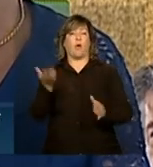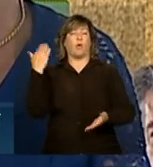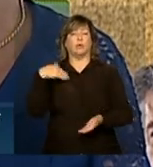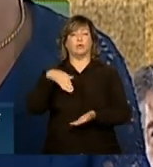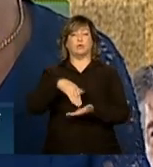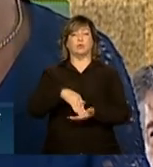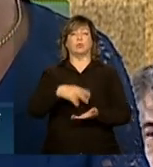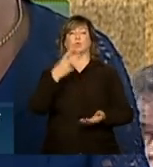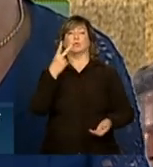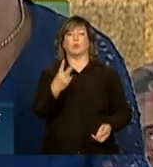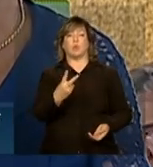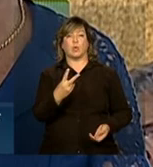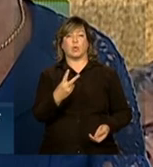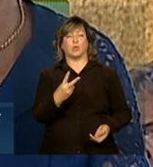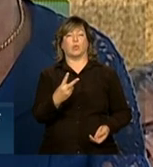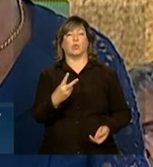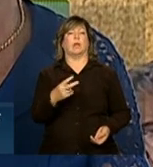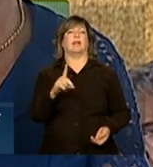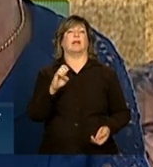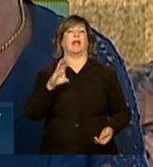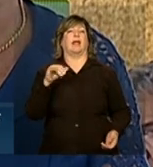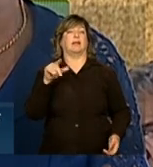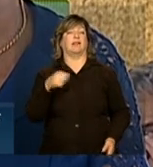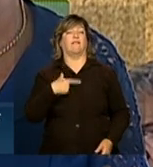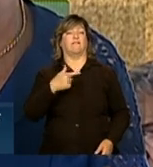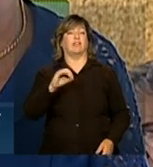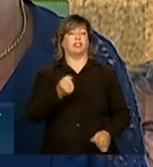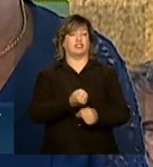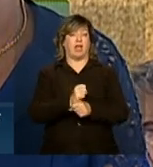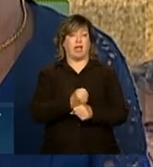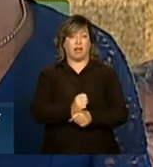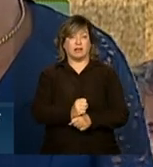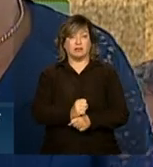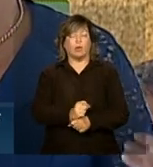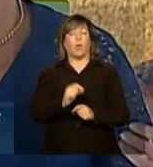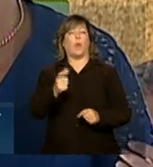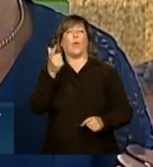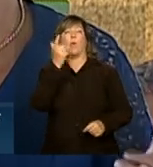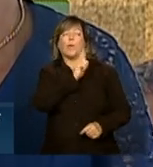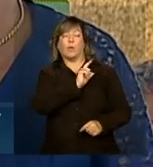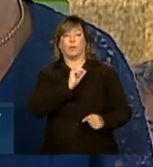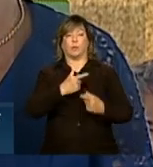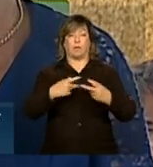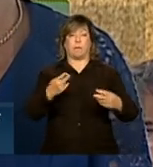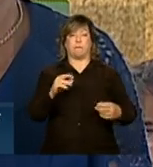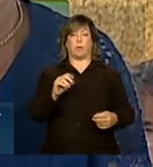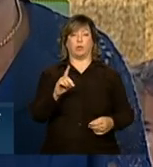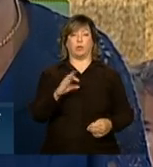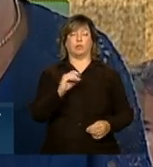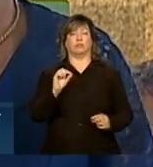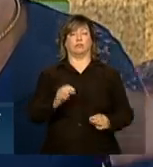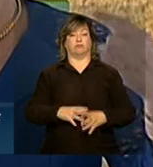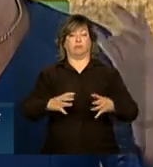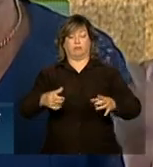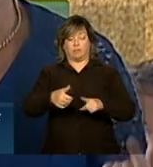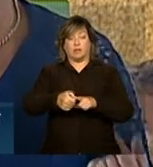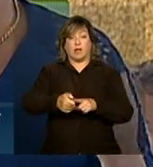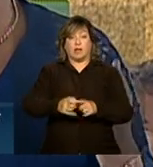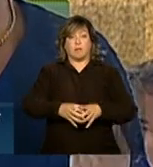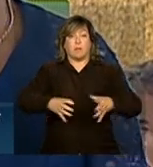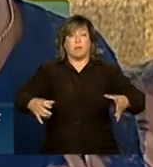duas décadas, o que significa ganhos de produtividade. A produção de grãos cresce